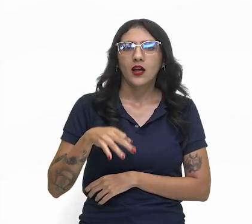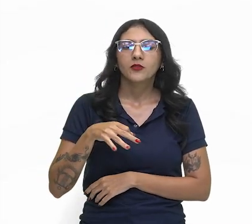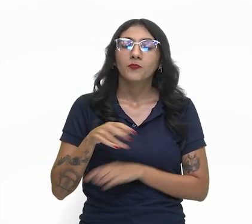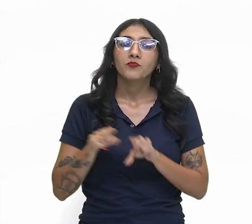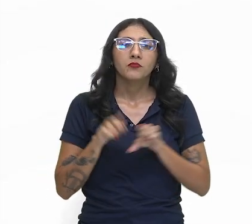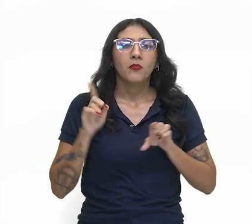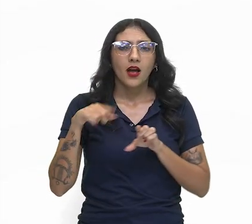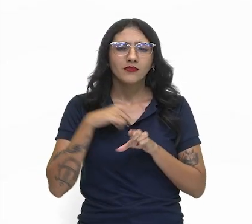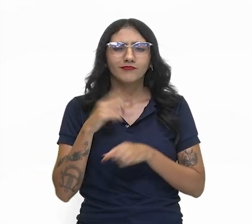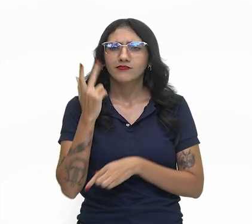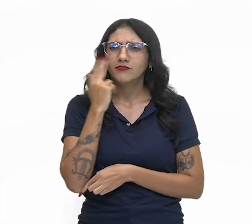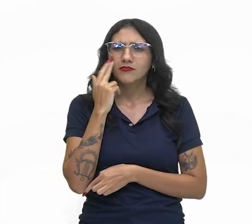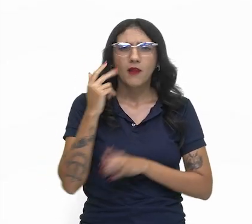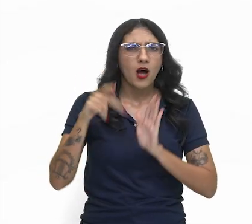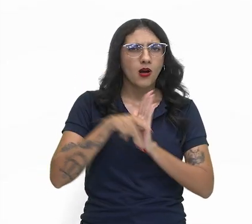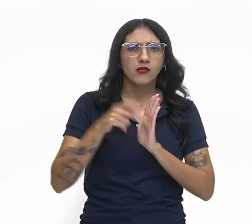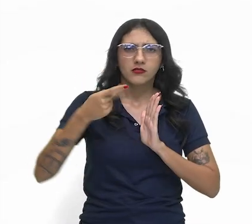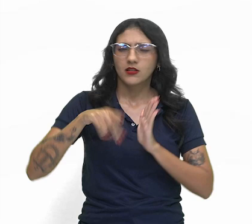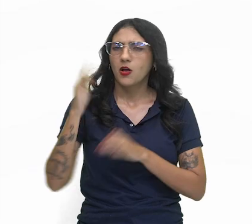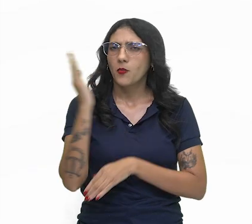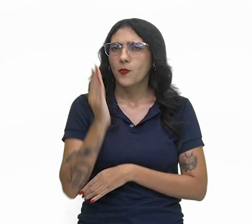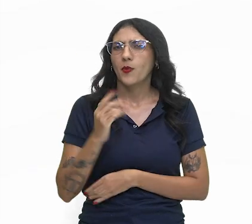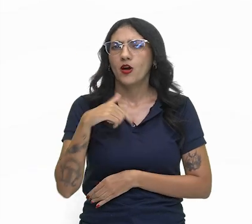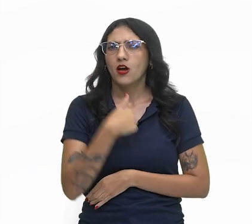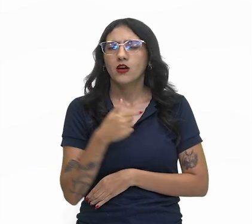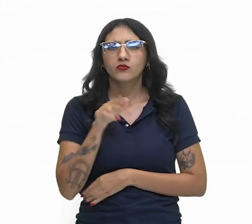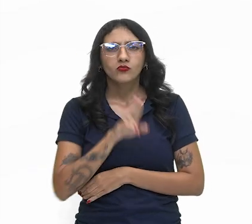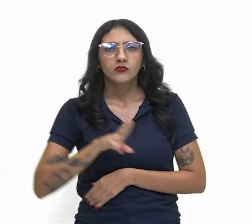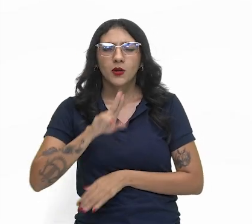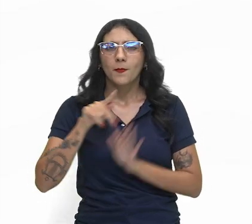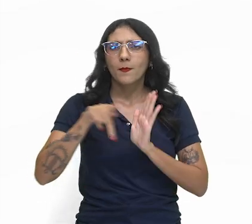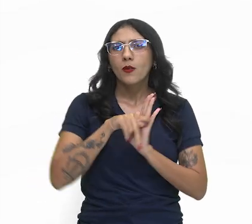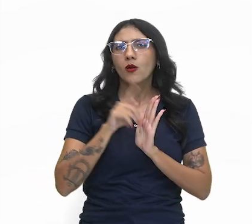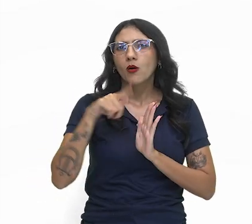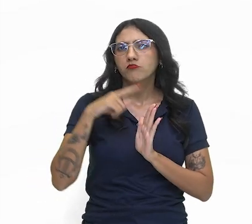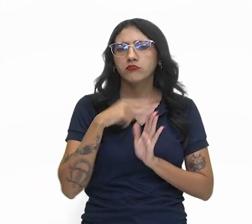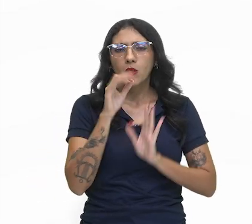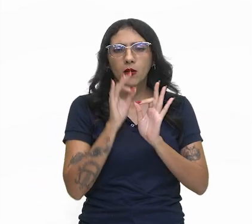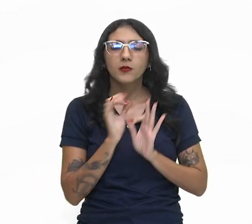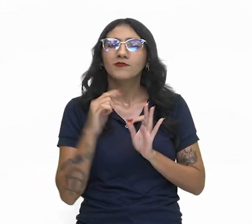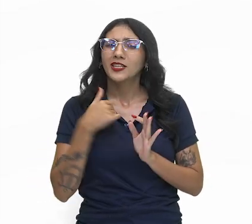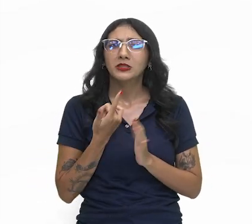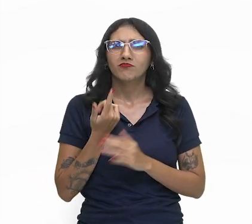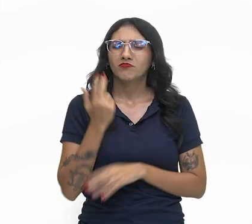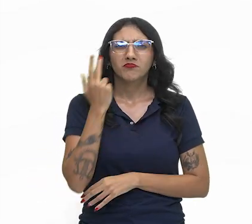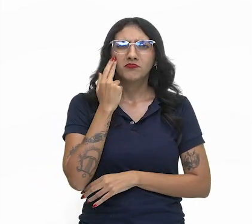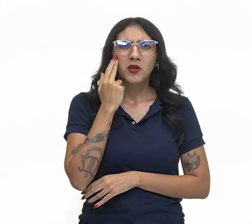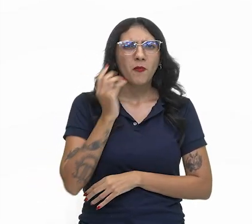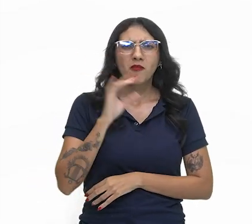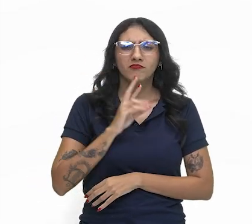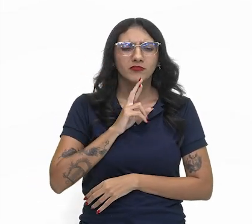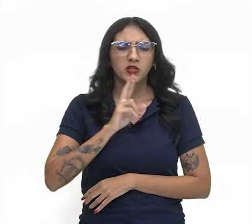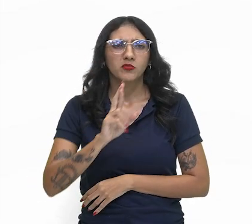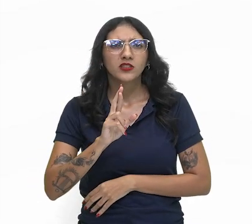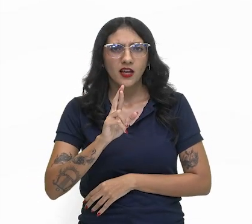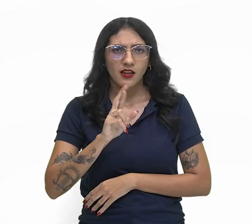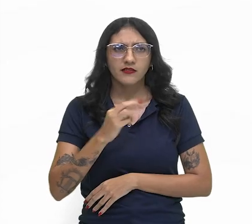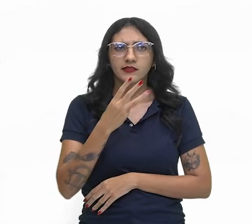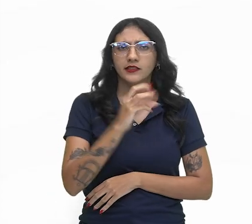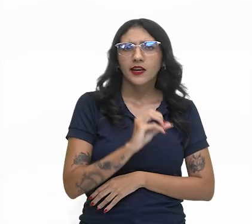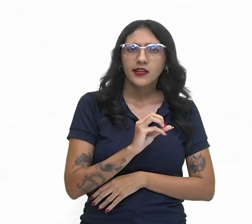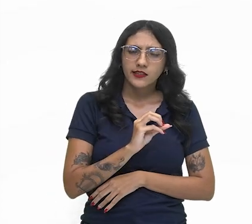Mas é tão comum no Brasil, no nosso cotidiano, a gente usar a escala Celsius, que a gente nem fala mais grau Celsius, só fala